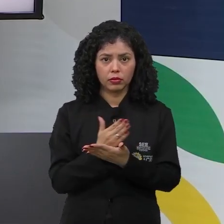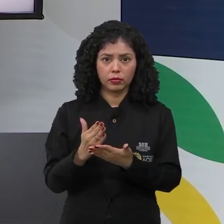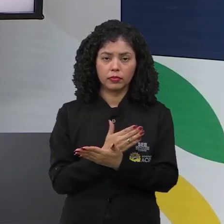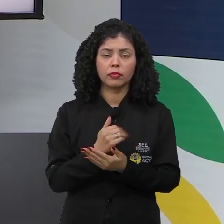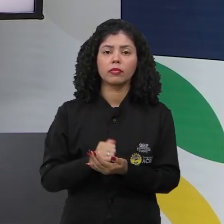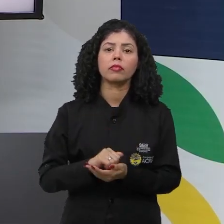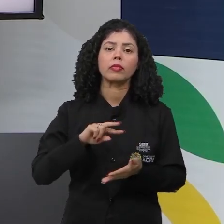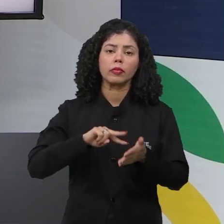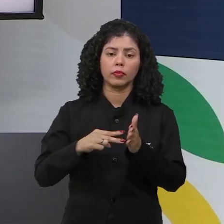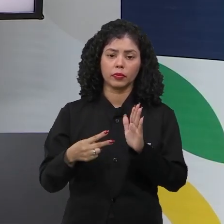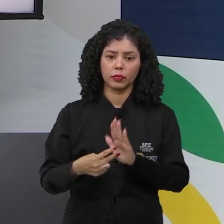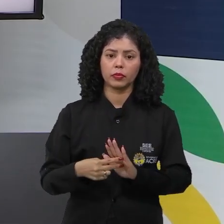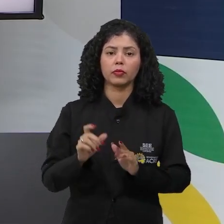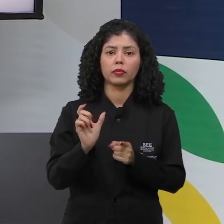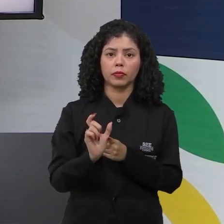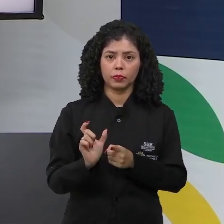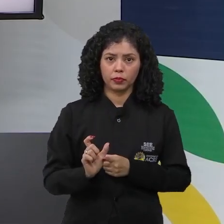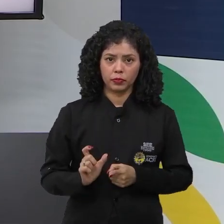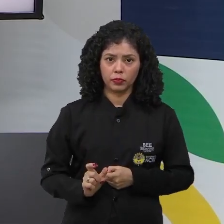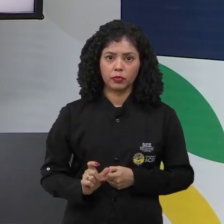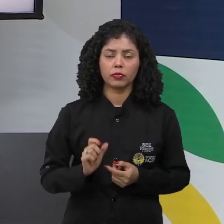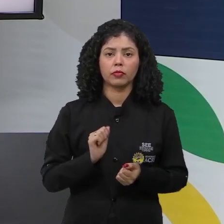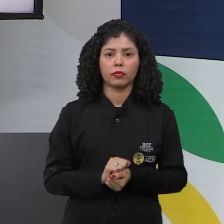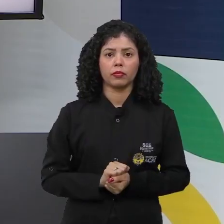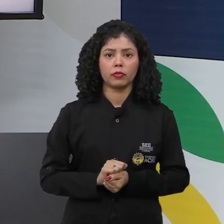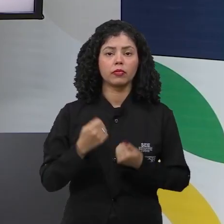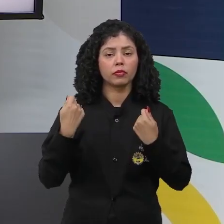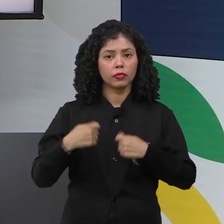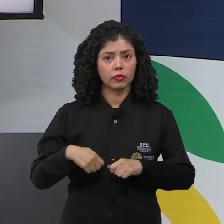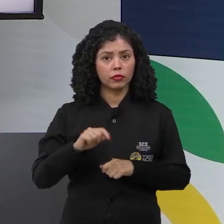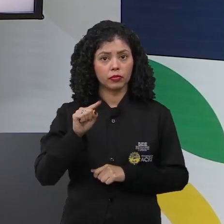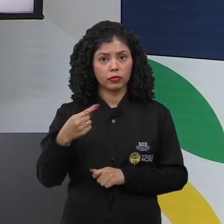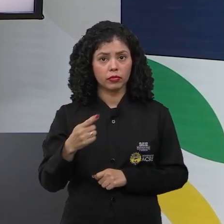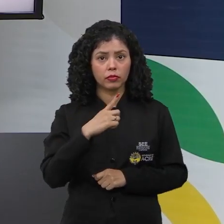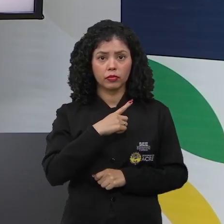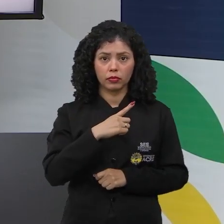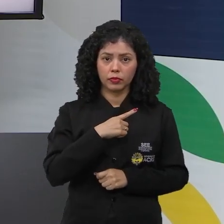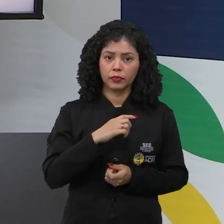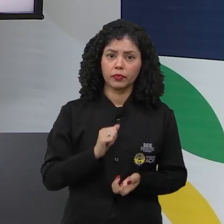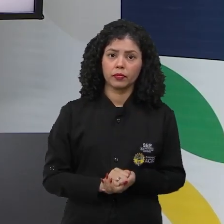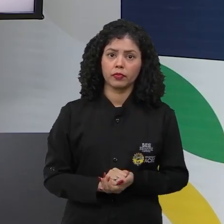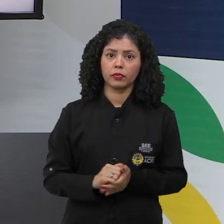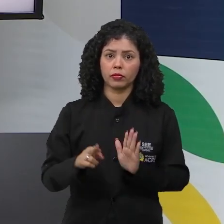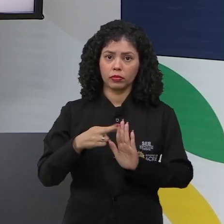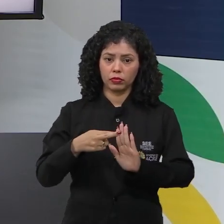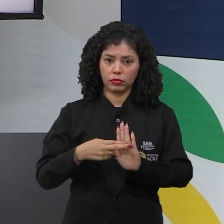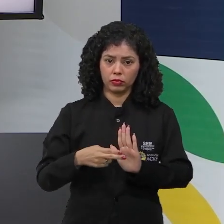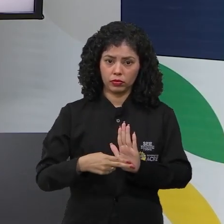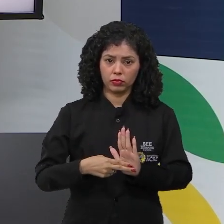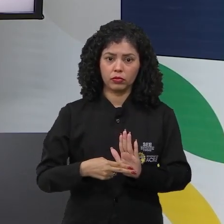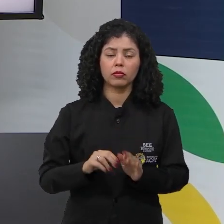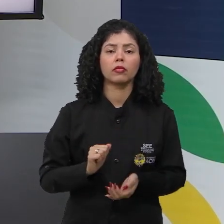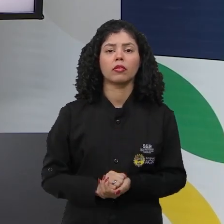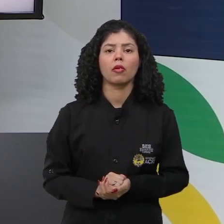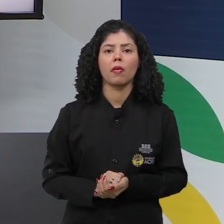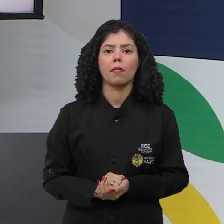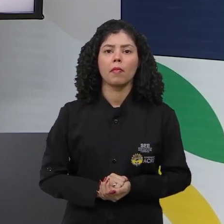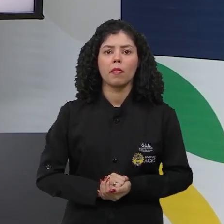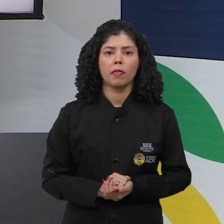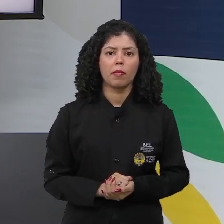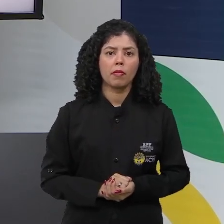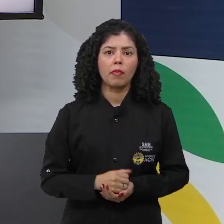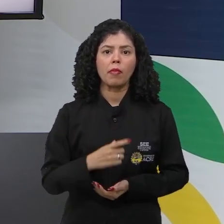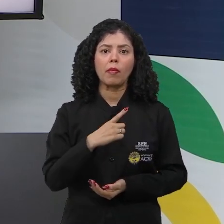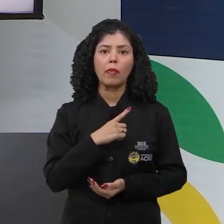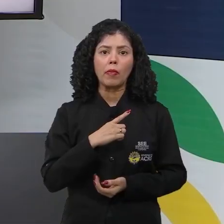com o significado das palavras e ali vai ter a sua norma padrão. Por exemplo,